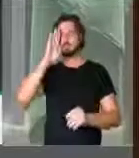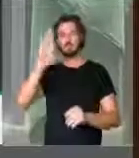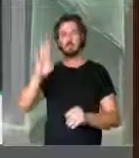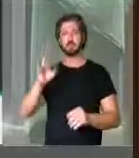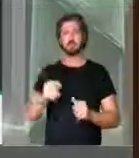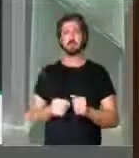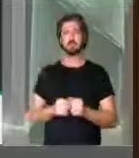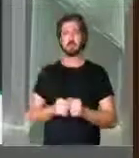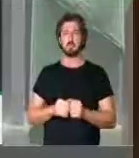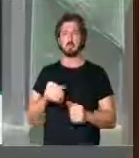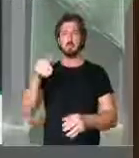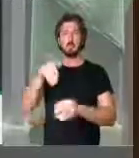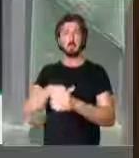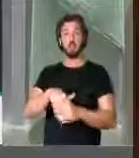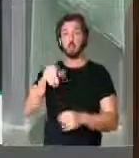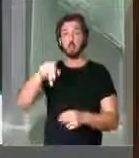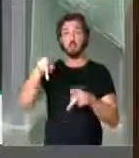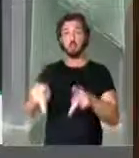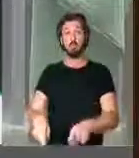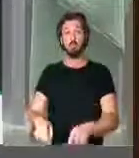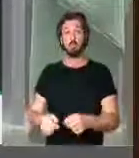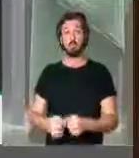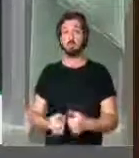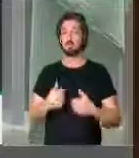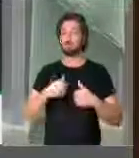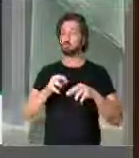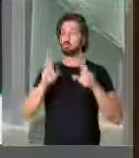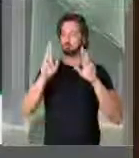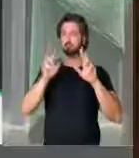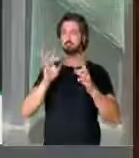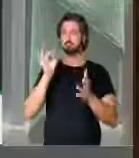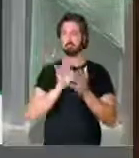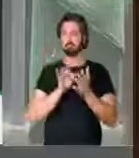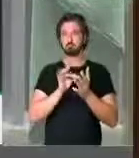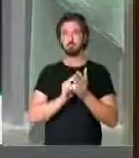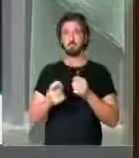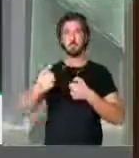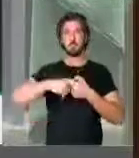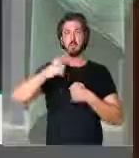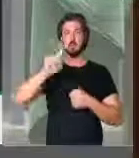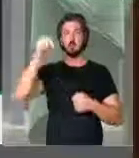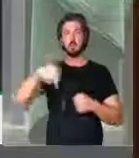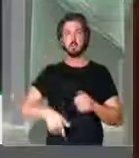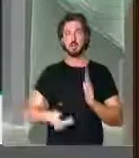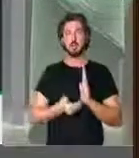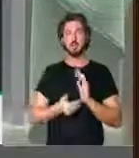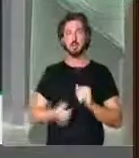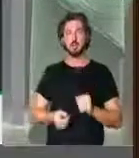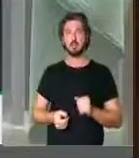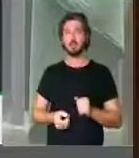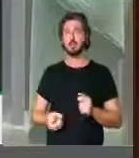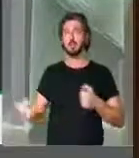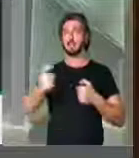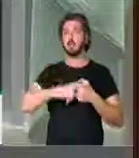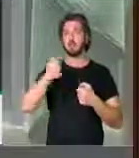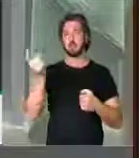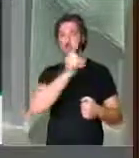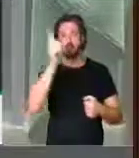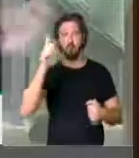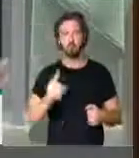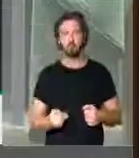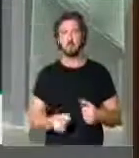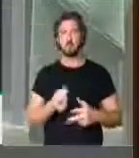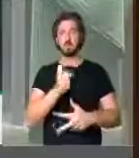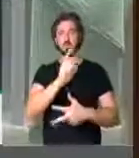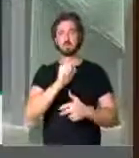da democracia, que é o eleitor, que é o povo. E eu espero, sinceramente, que não retorne a esta casa, que não retorne